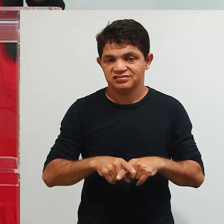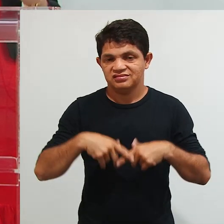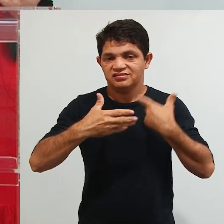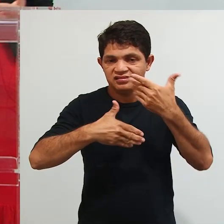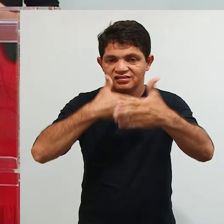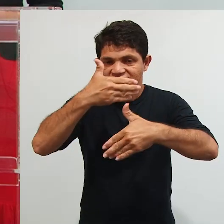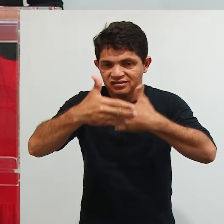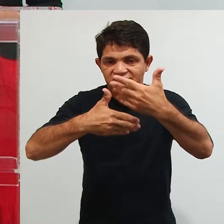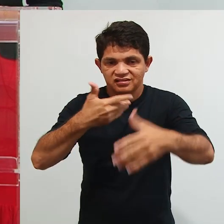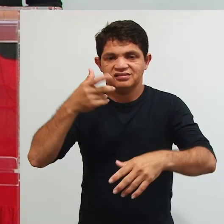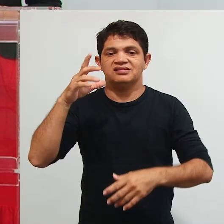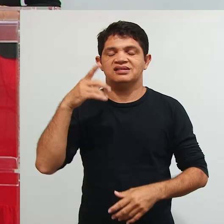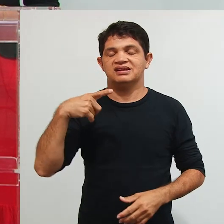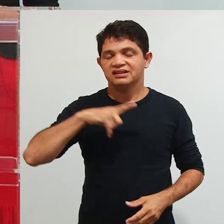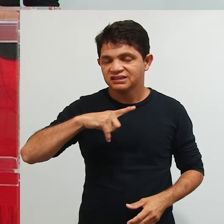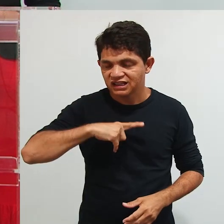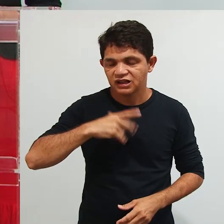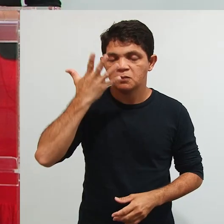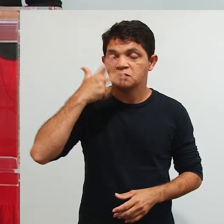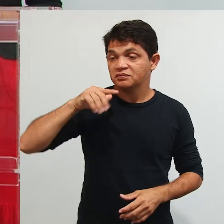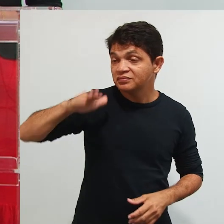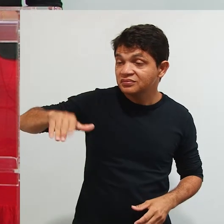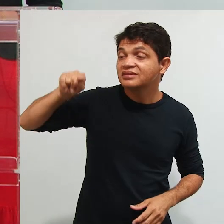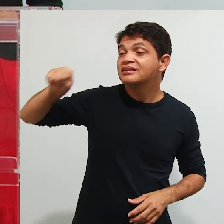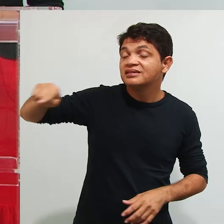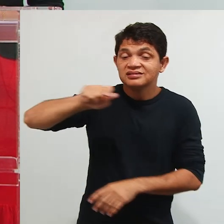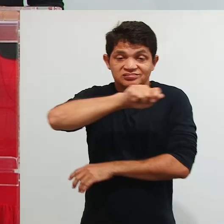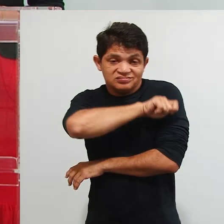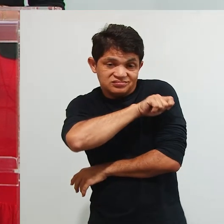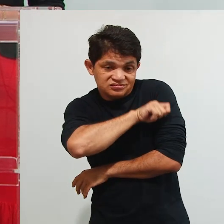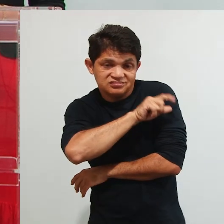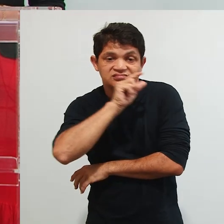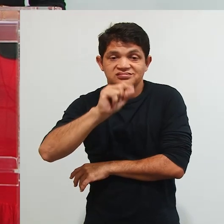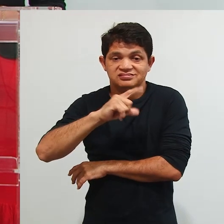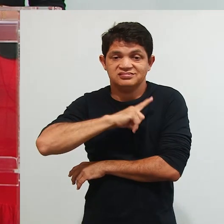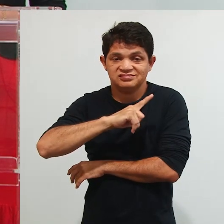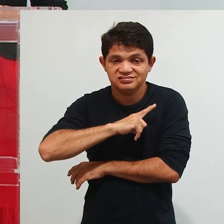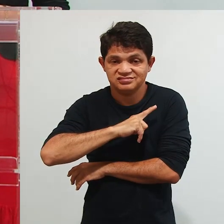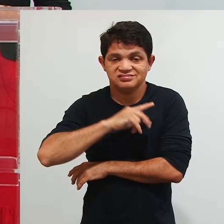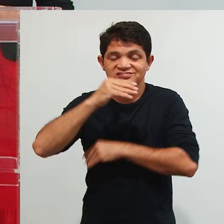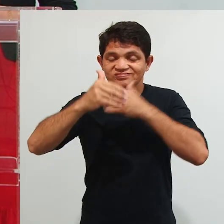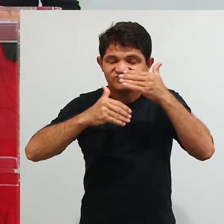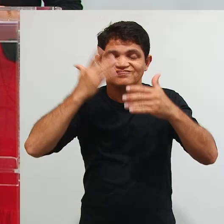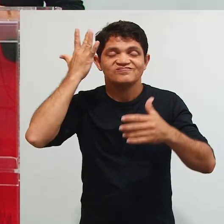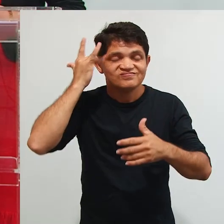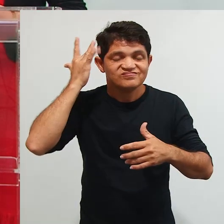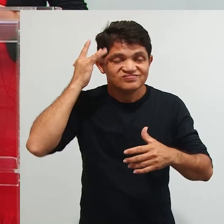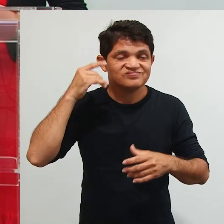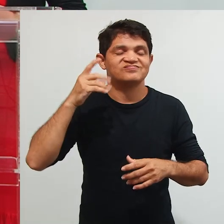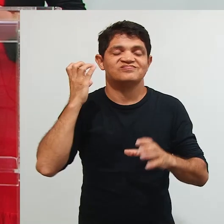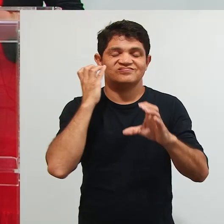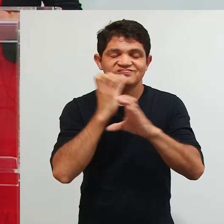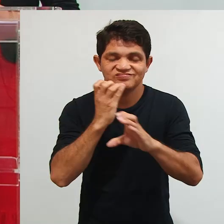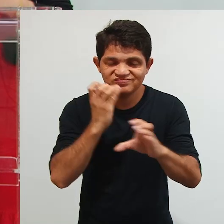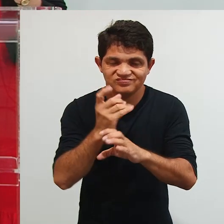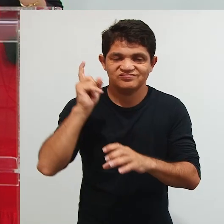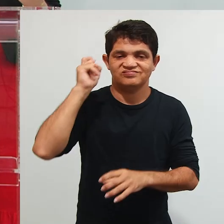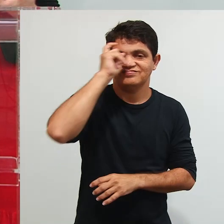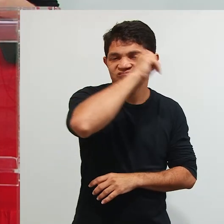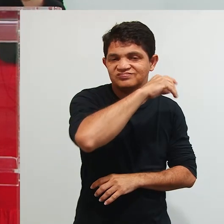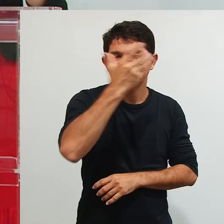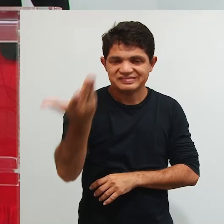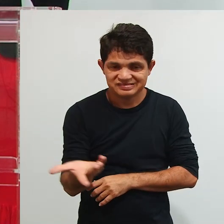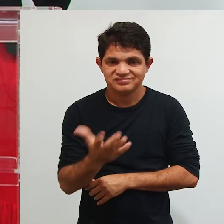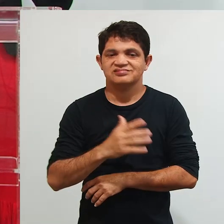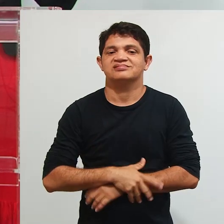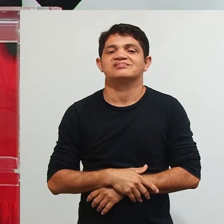professor vai provavelmente ter uma criança, né, um aluno que tem esse diagnóstico de